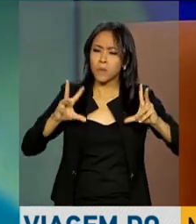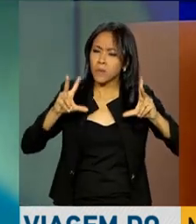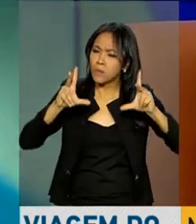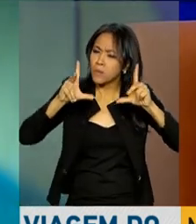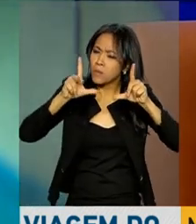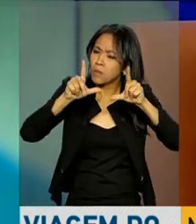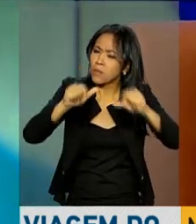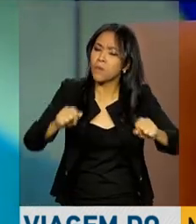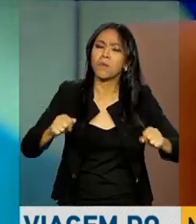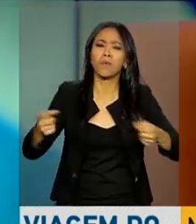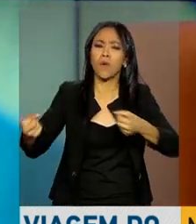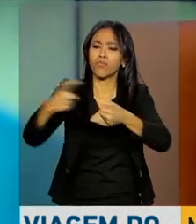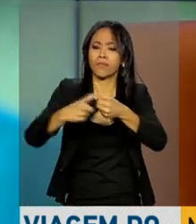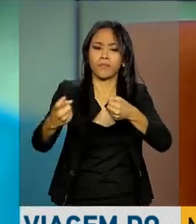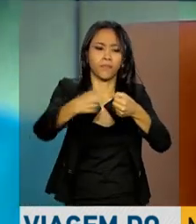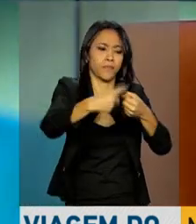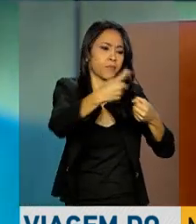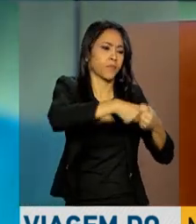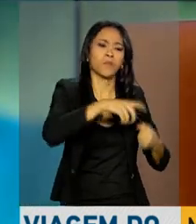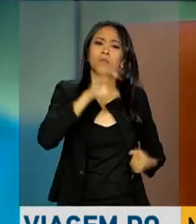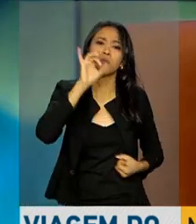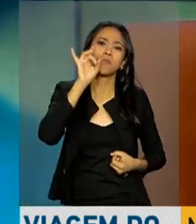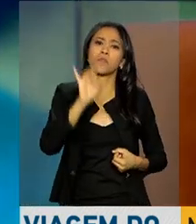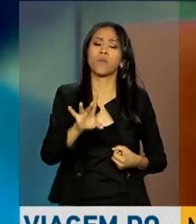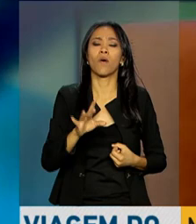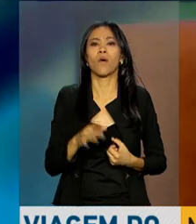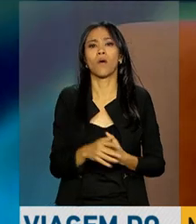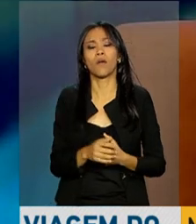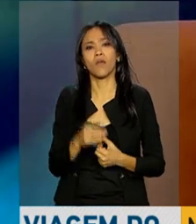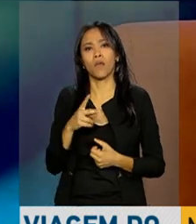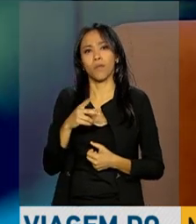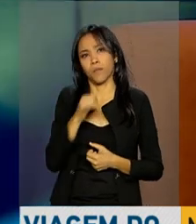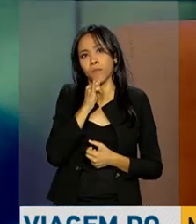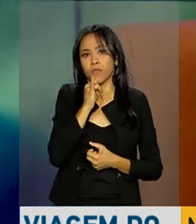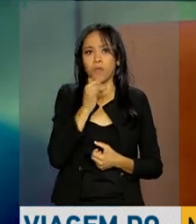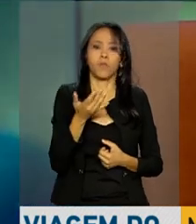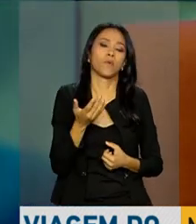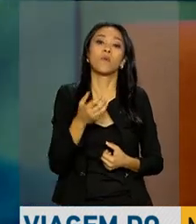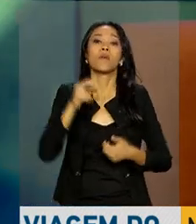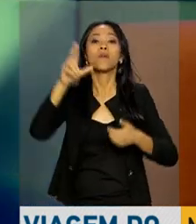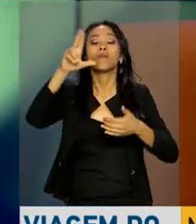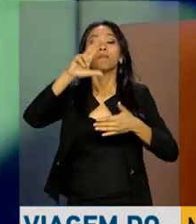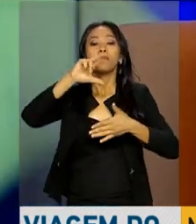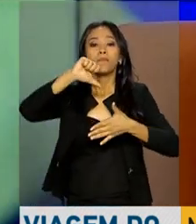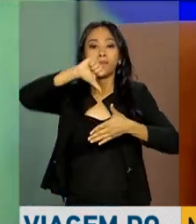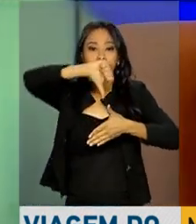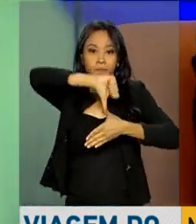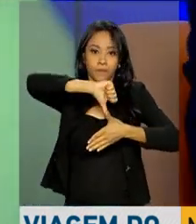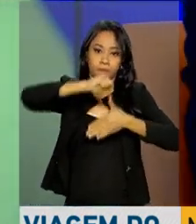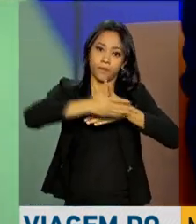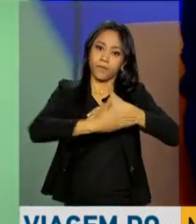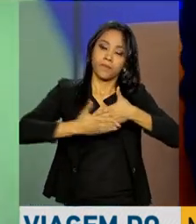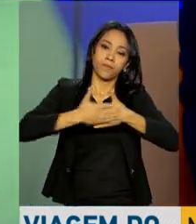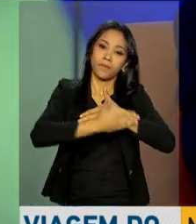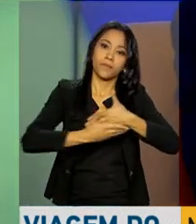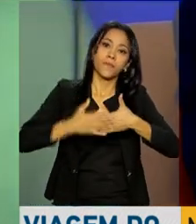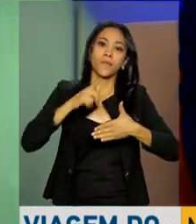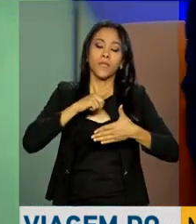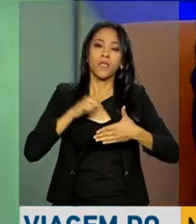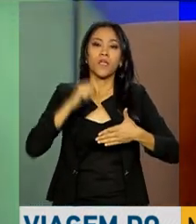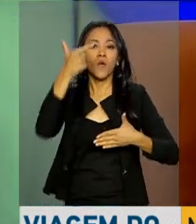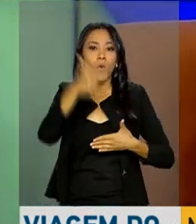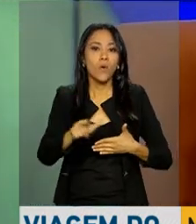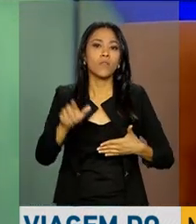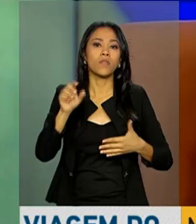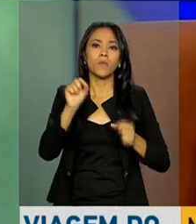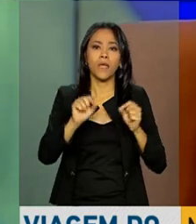e qualquer acordo, não é? Não só com NAFTA, mas eu digo, por exemplo, na América do Sul, há uma outra organização que é a